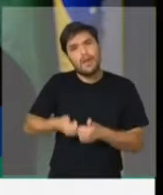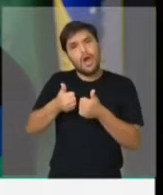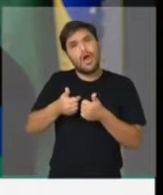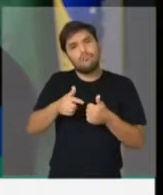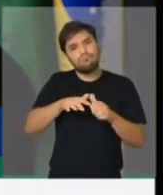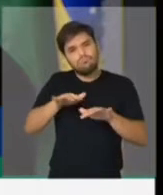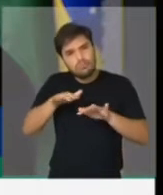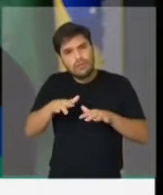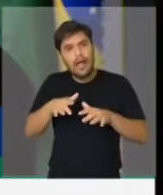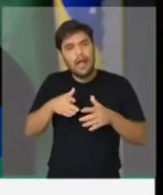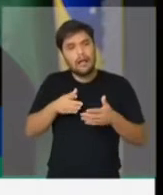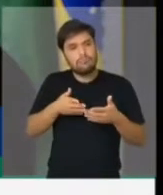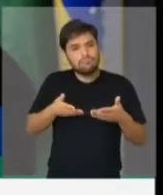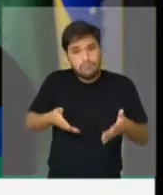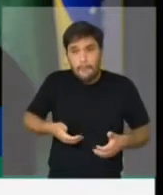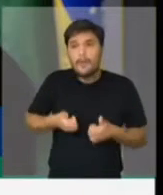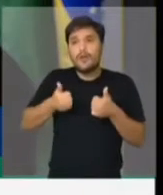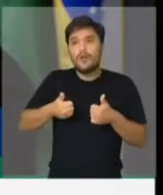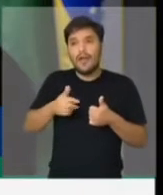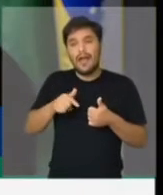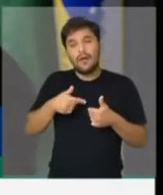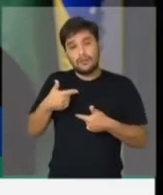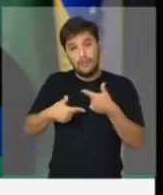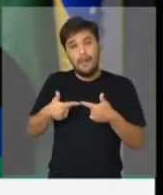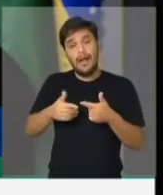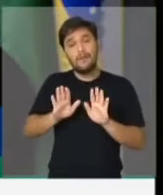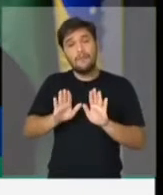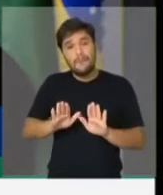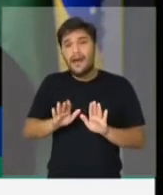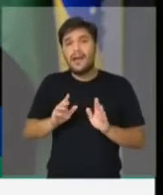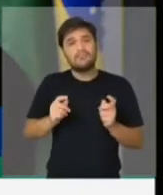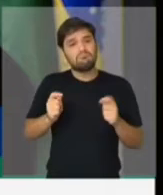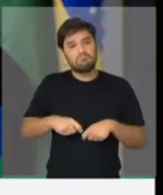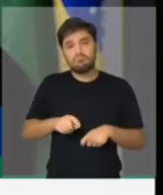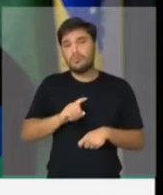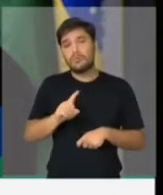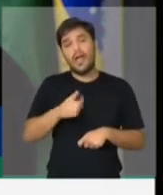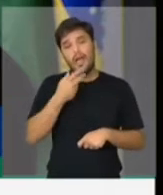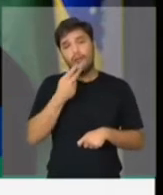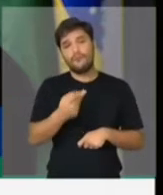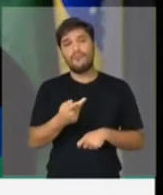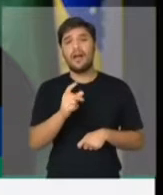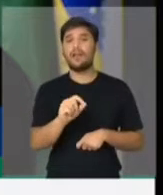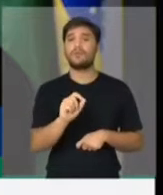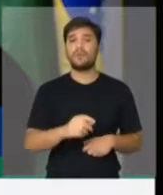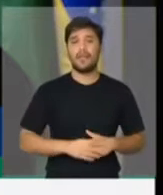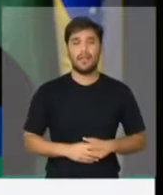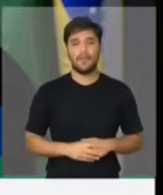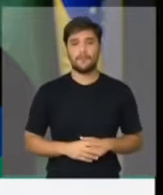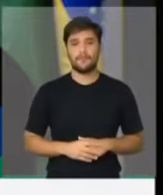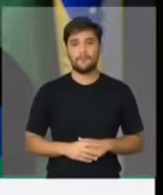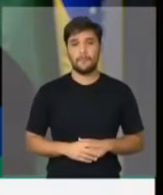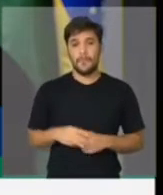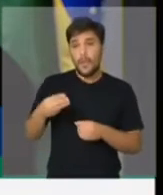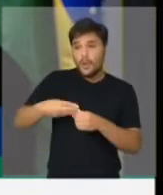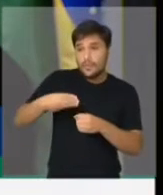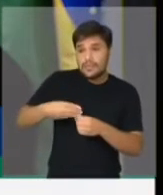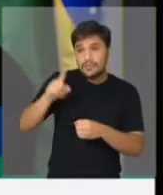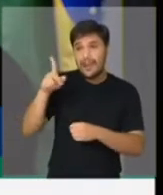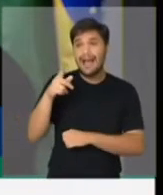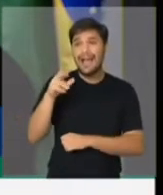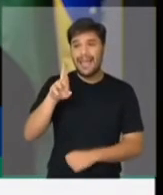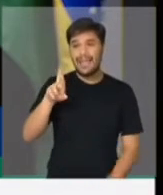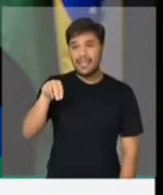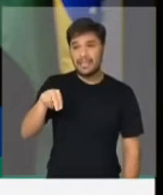dinamizar, aperfeiçoar e aprimorar a gestão pública, não se tem como, eu cito... Presidente aqui, Alexandre, o município lá do Rio Grande do Norte,